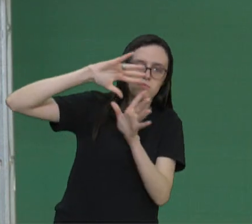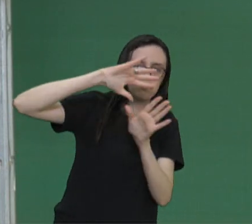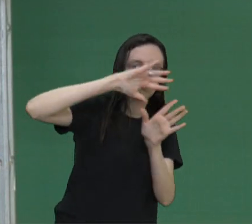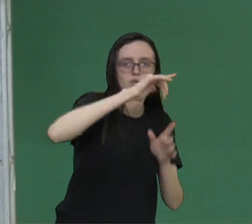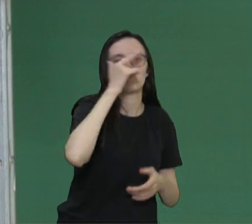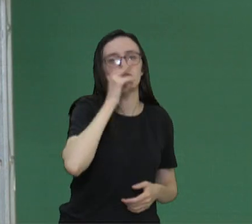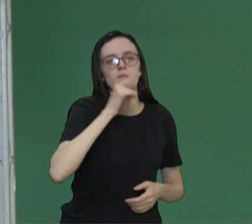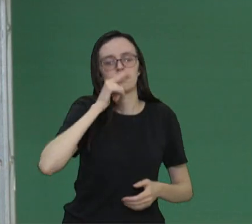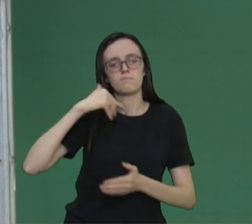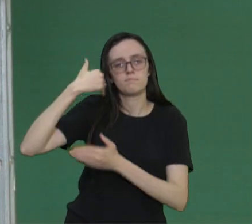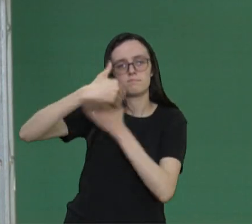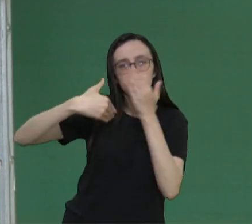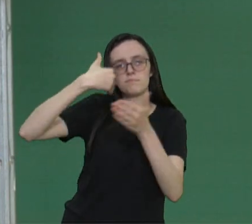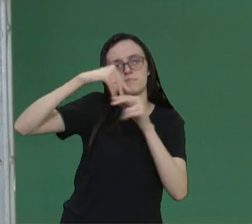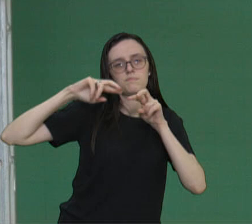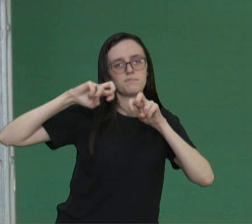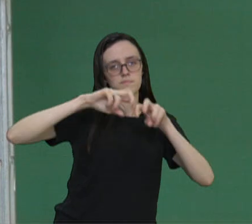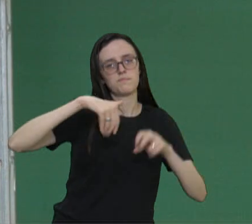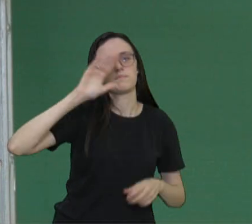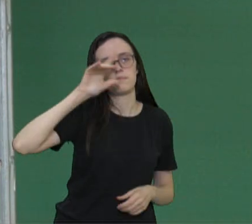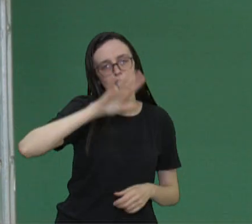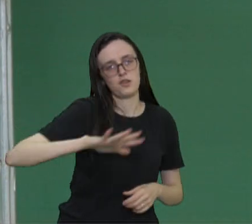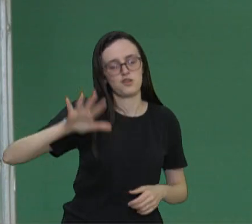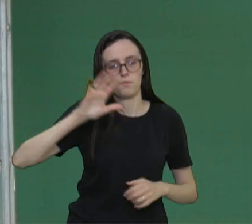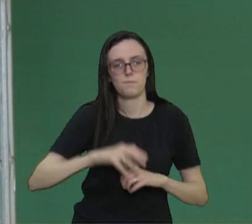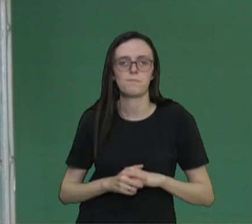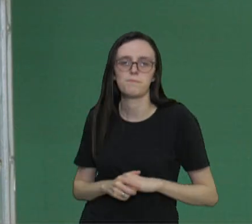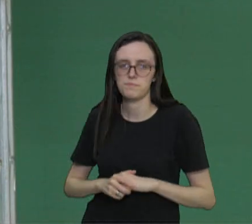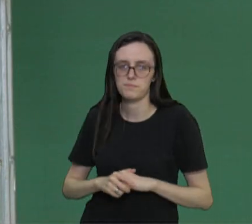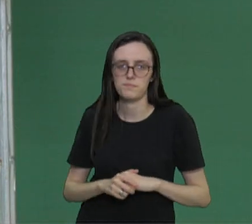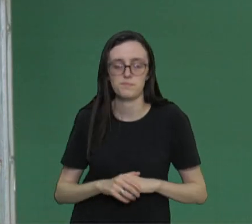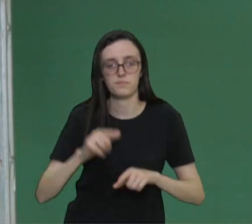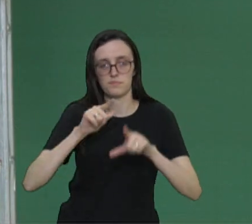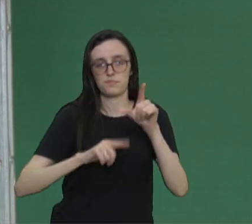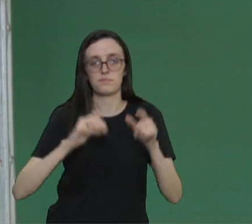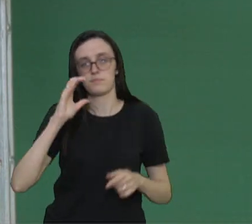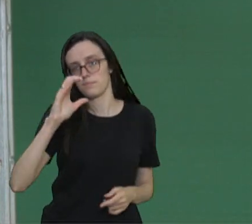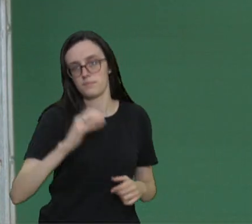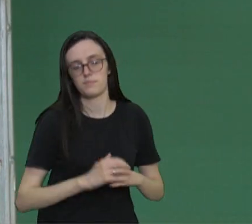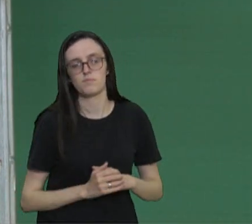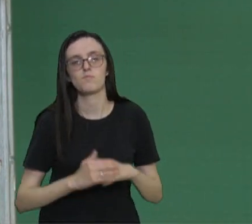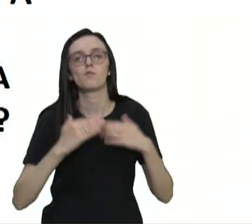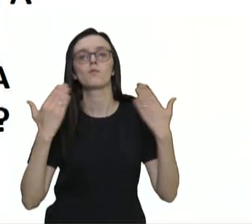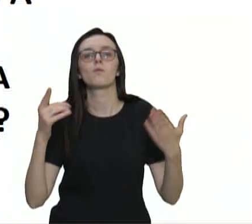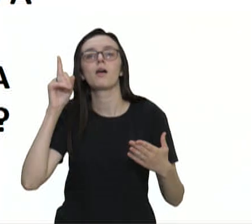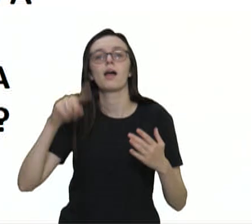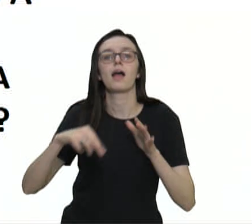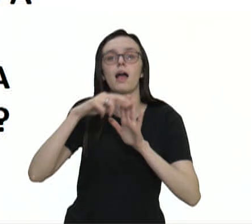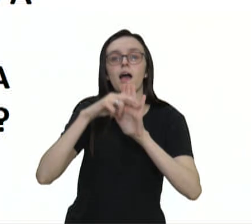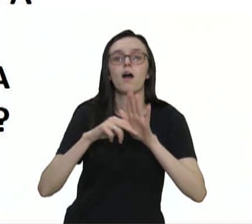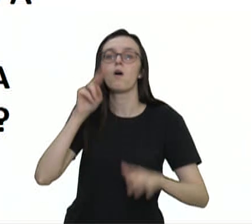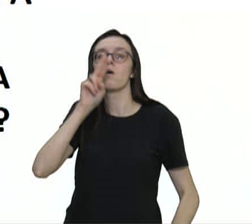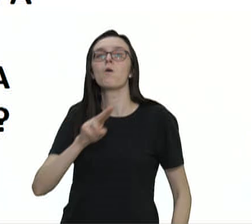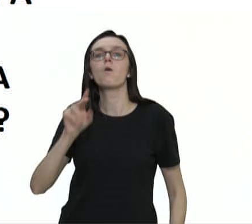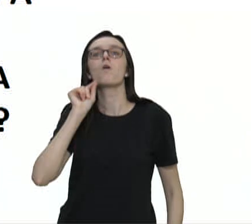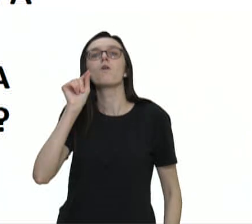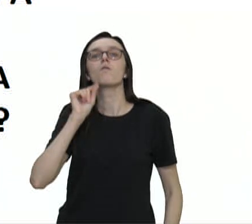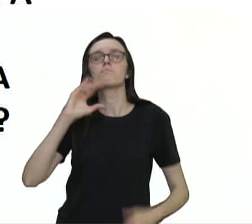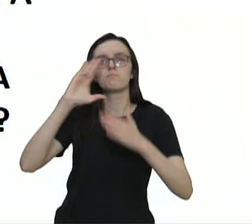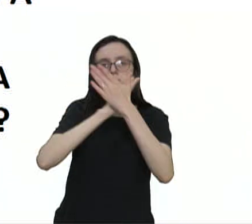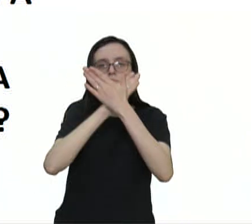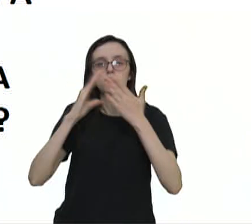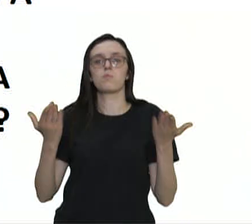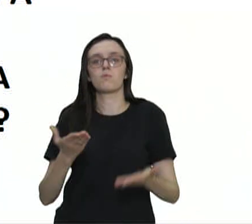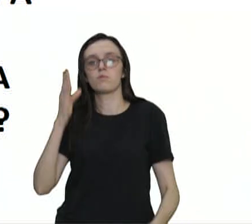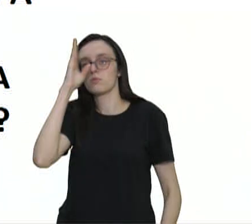foram desenvolvendo e explorando essa região. Letra C. Quais são os critérios utilizados para a divisão